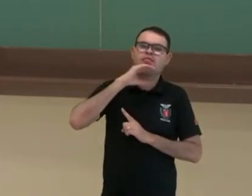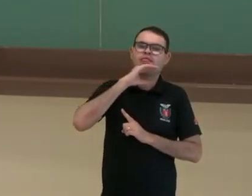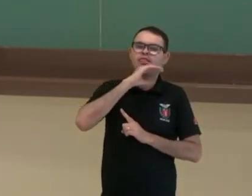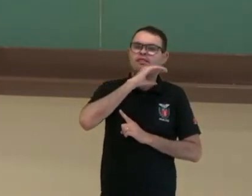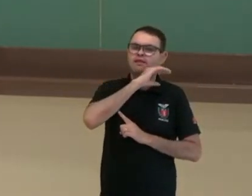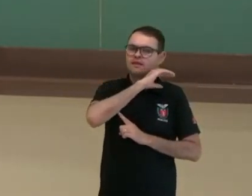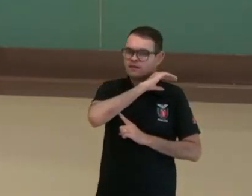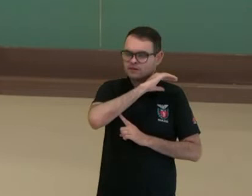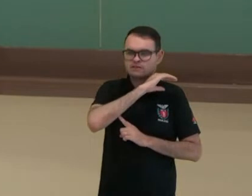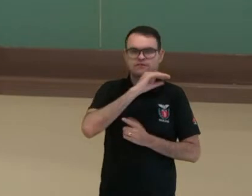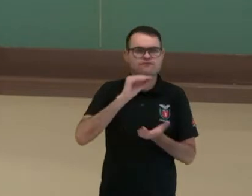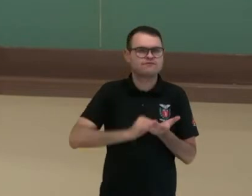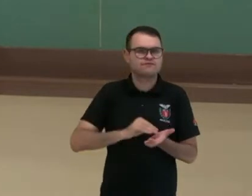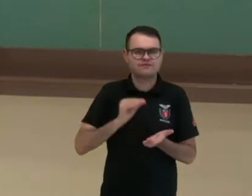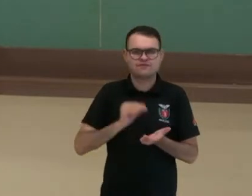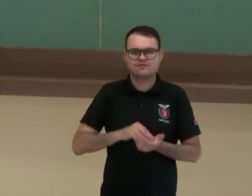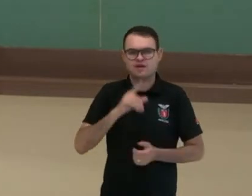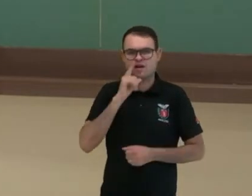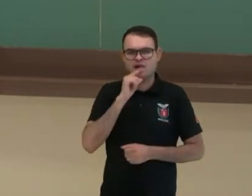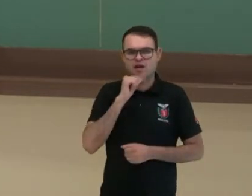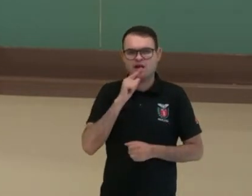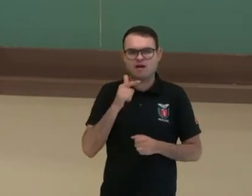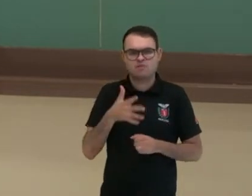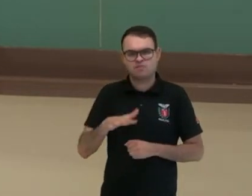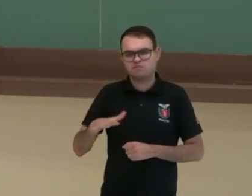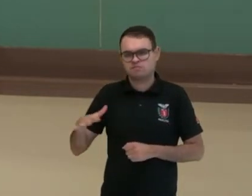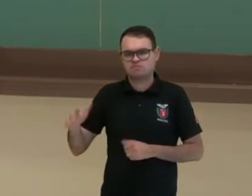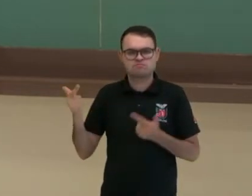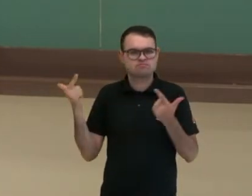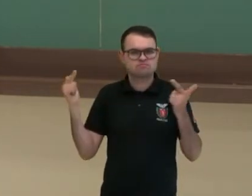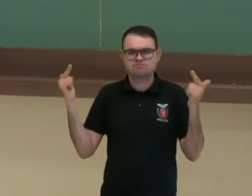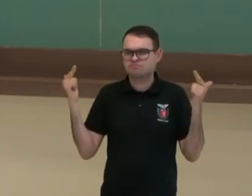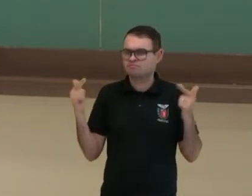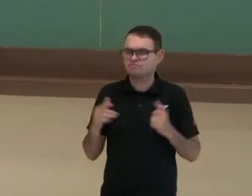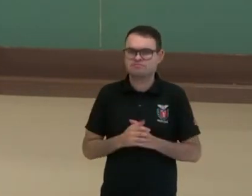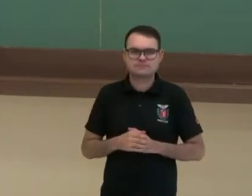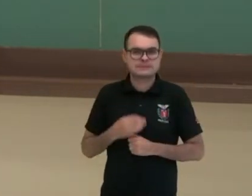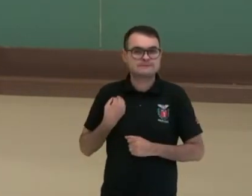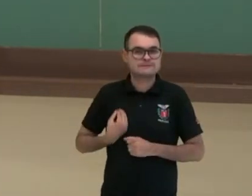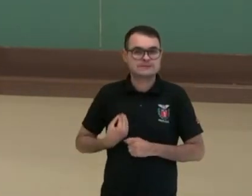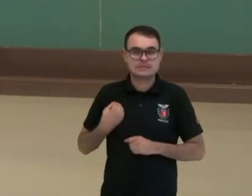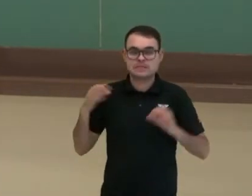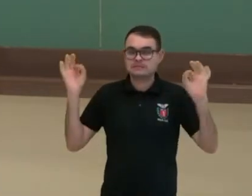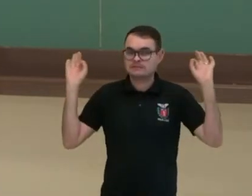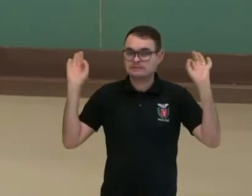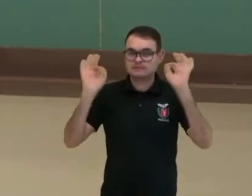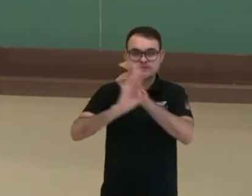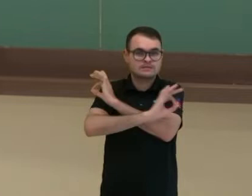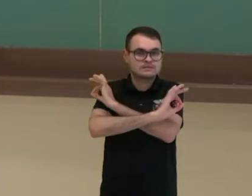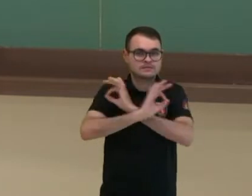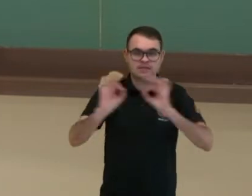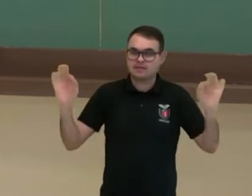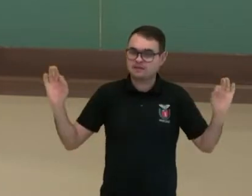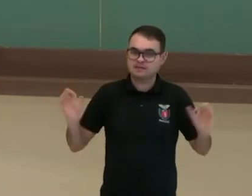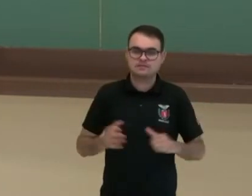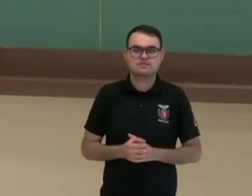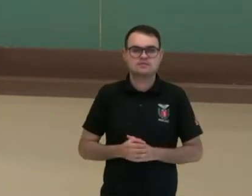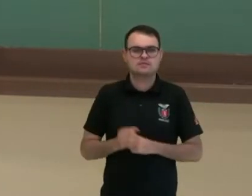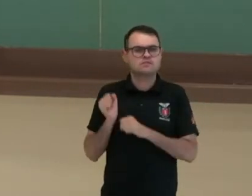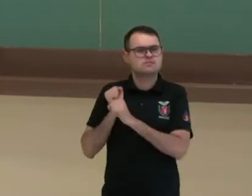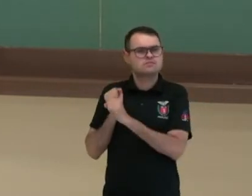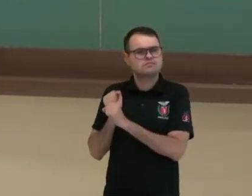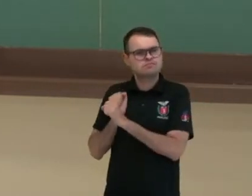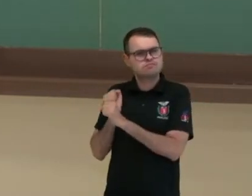líquido ou da atmosfera faziam com que o nosso planeta não tivesse vida. Por muitos anos, havia